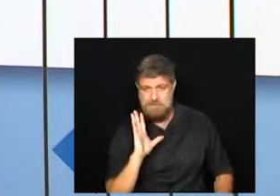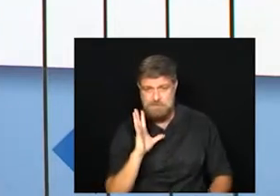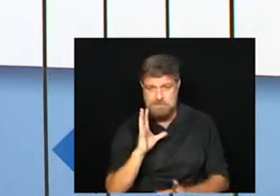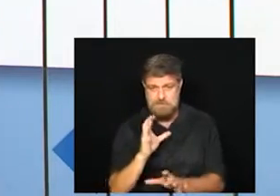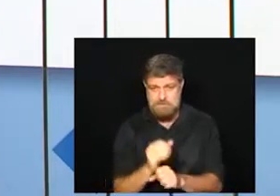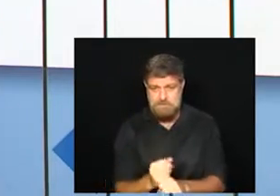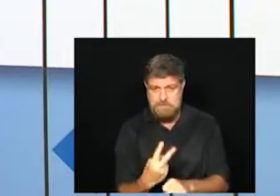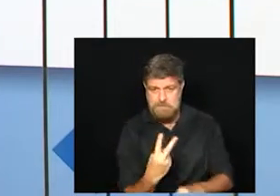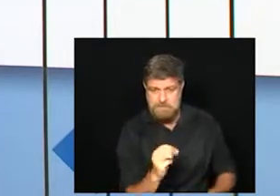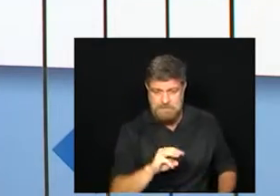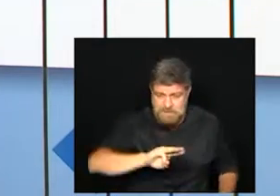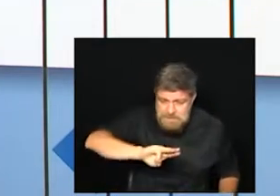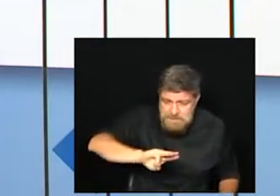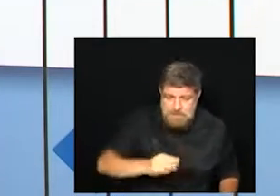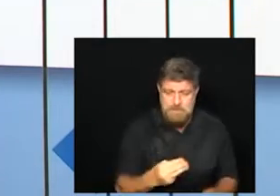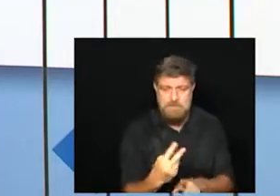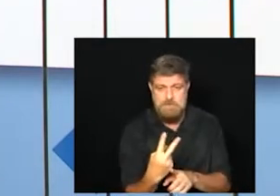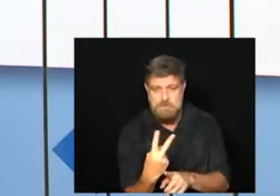somava